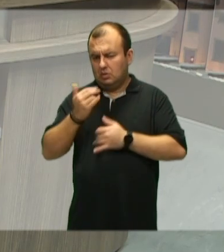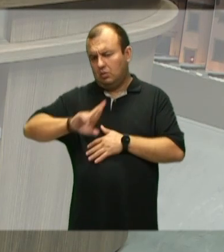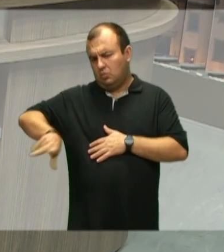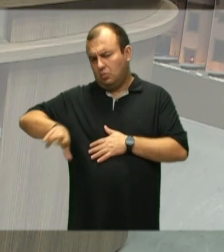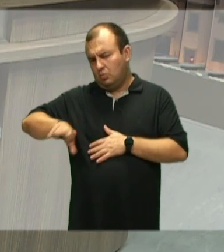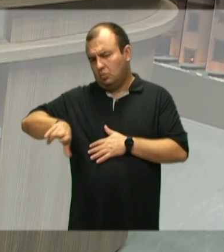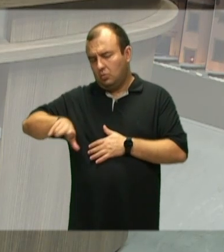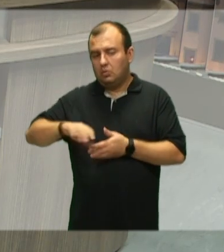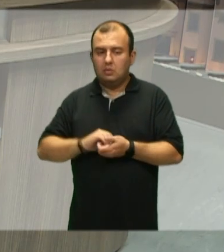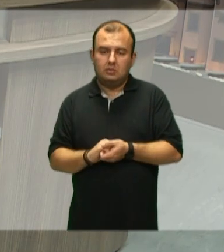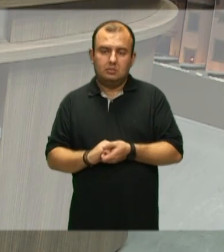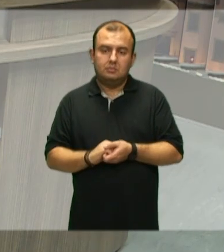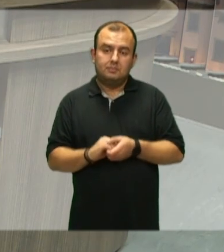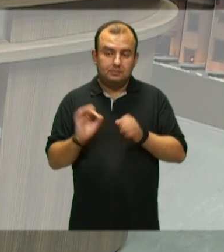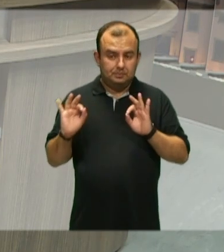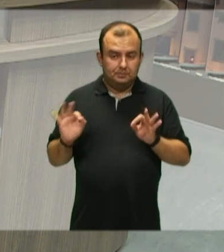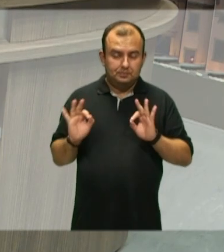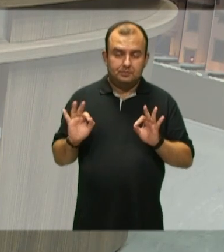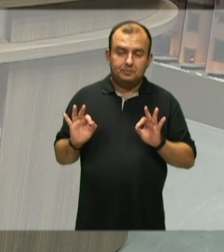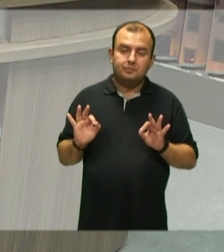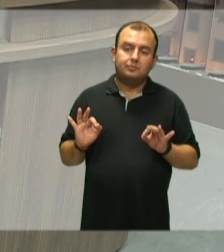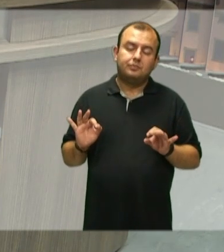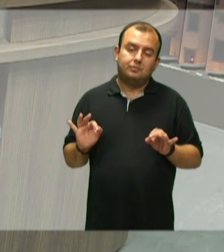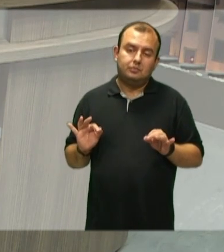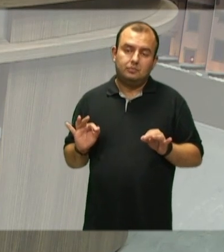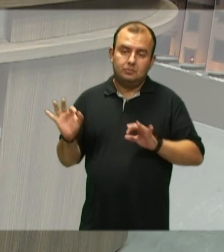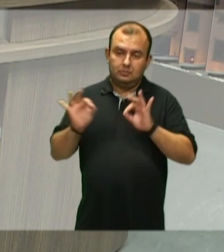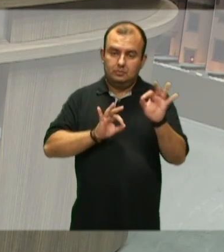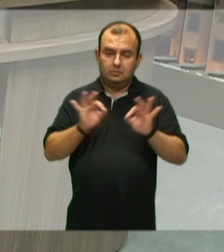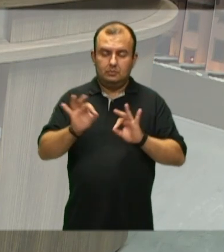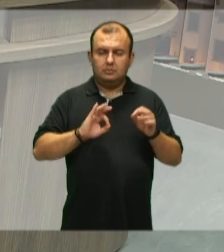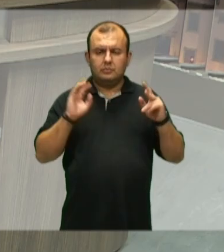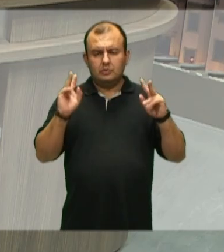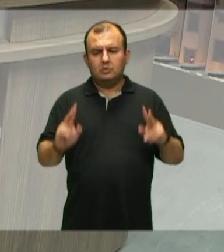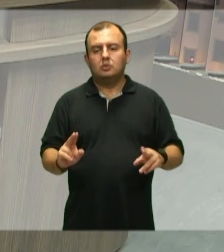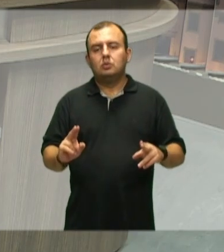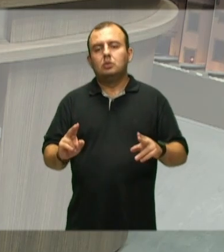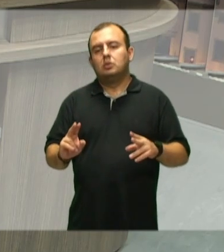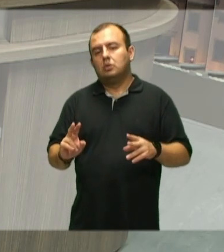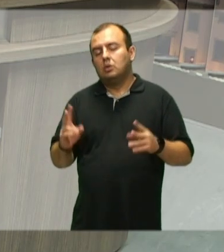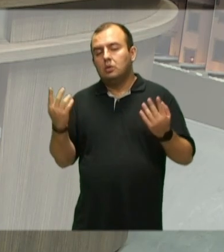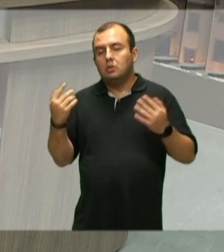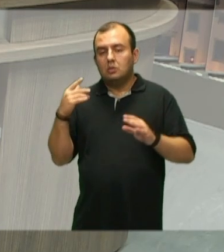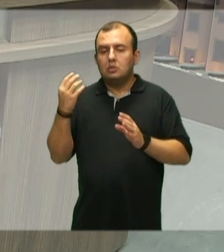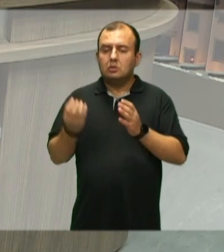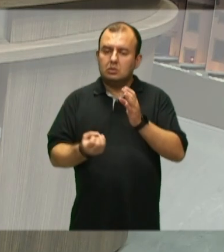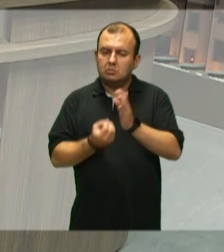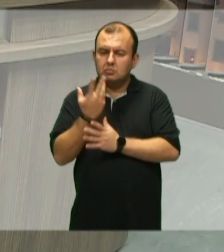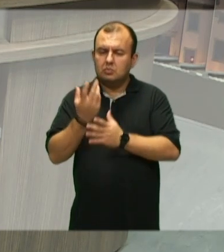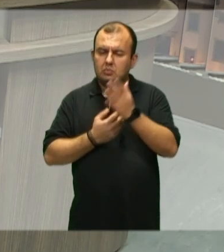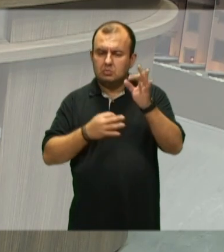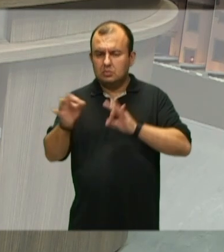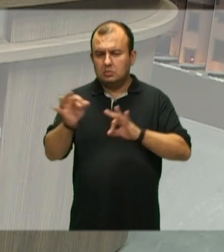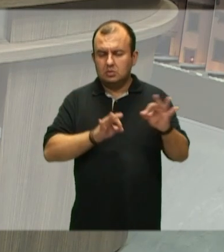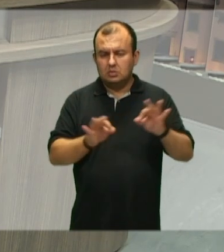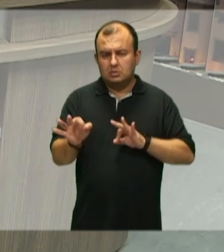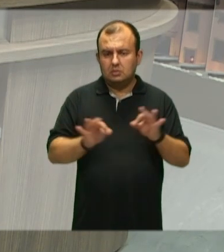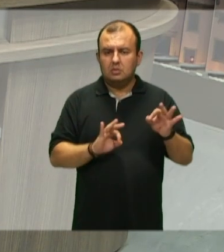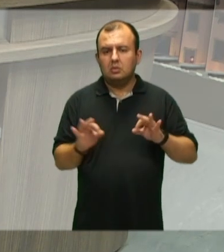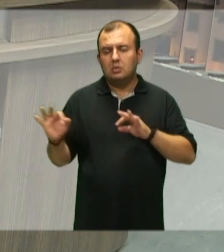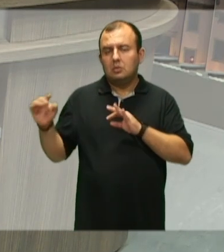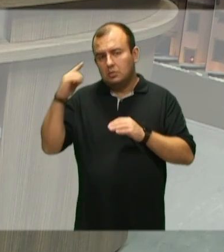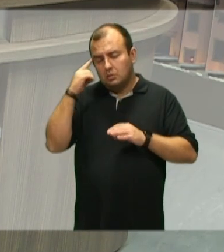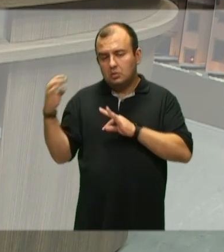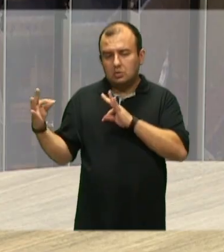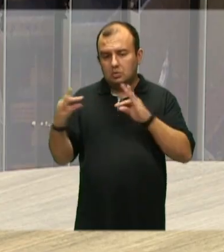brincadeira. Não é brincadeira. Exatamente. O preparo, aliás, é o mesmo, né? É o mesmo, assim, a produção, o empenho, a gente, né, pensa em tudo,